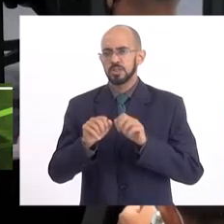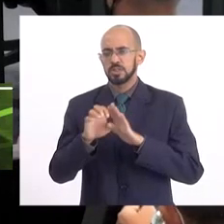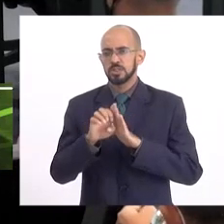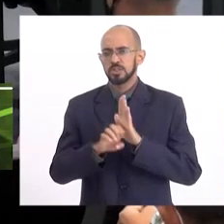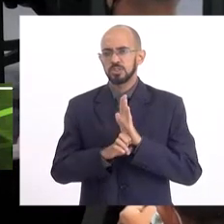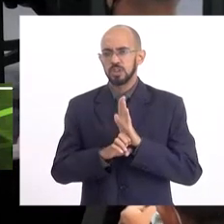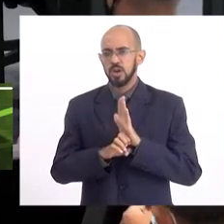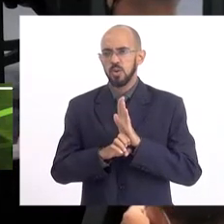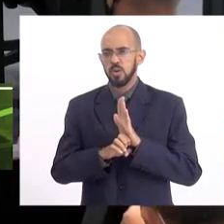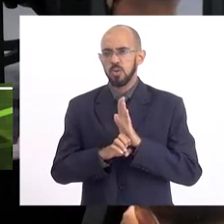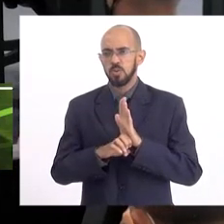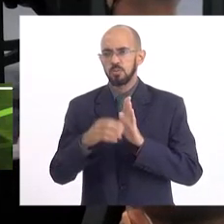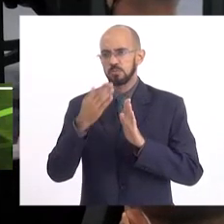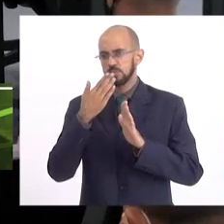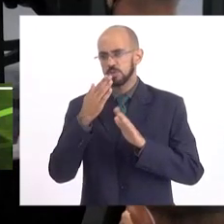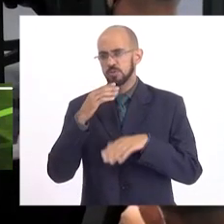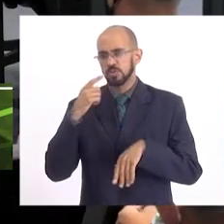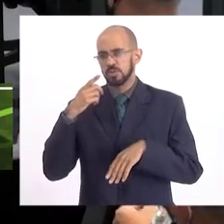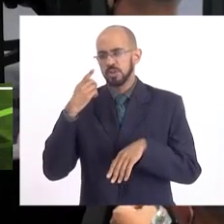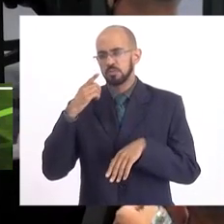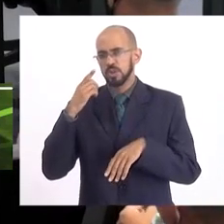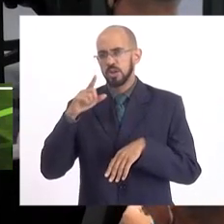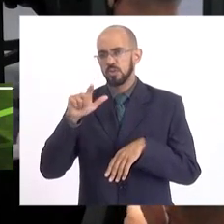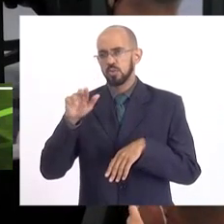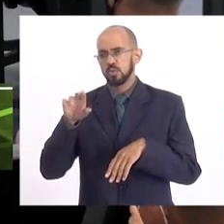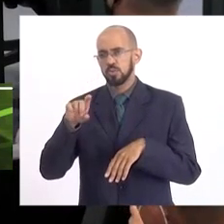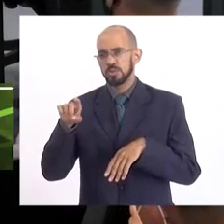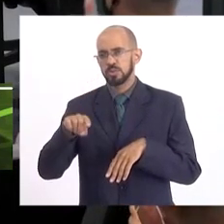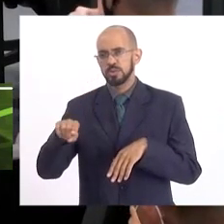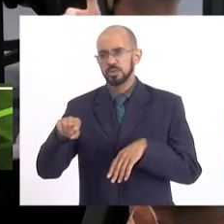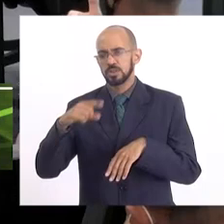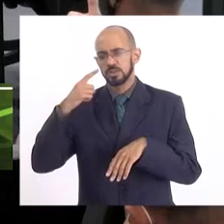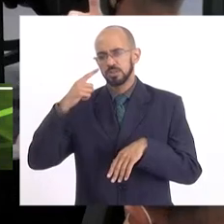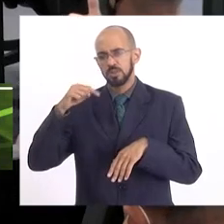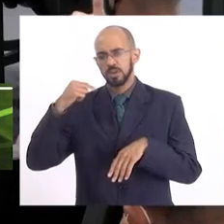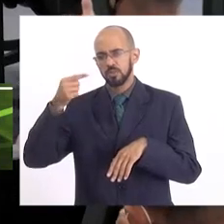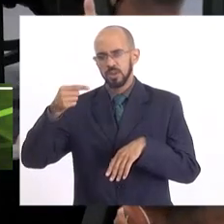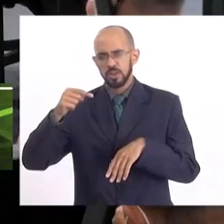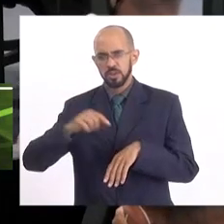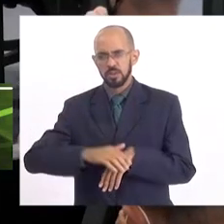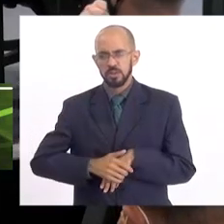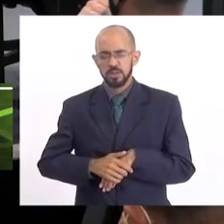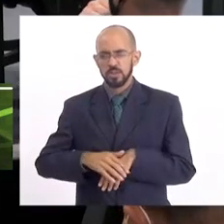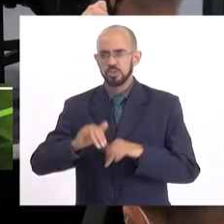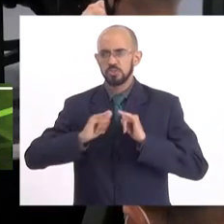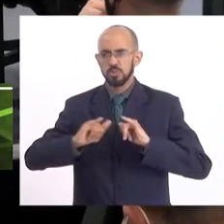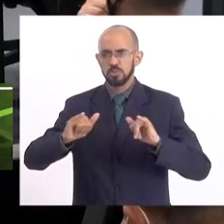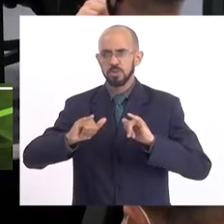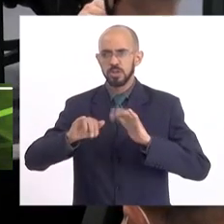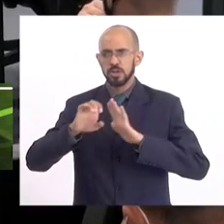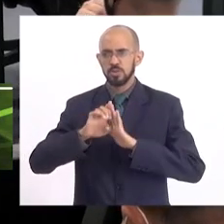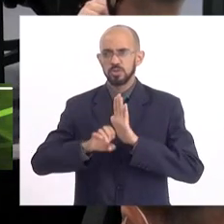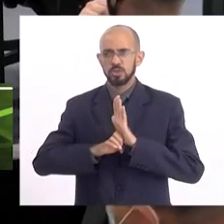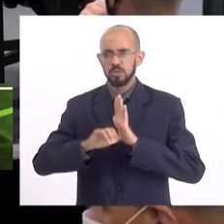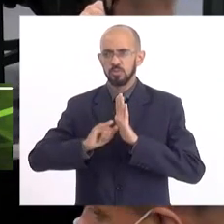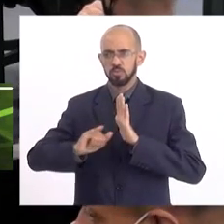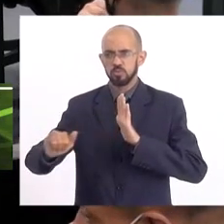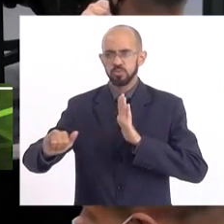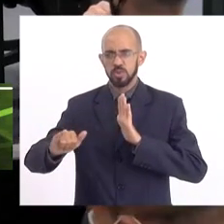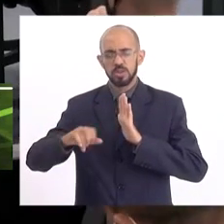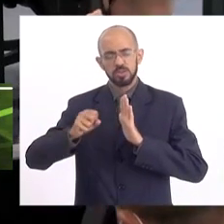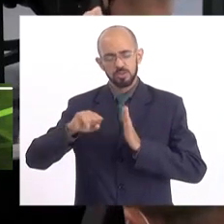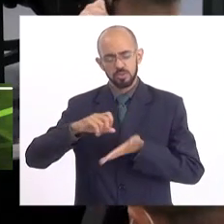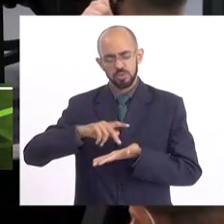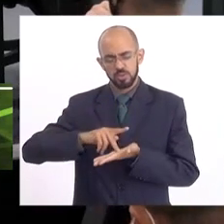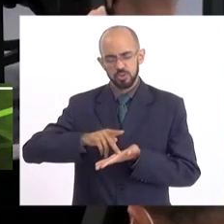solicitado aqui pelo deputado Luiz Martins na semana que vem. Ótimo. Então, a gente publica o edital, faz na semana que vem, o sindicato querendo acompanhar com a